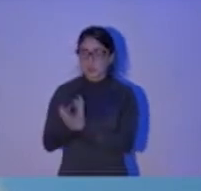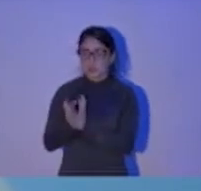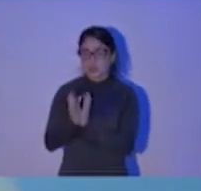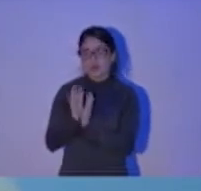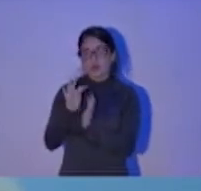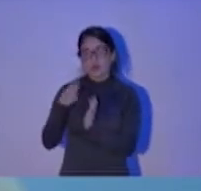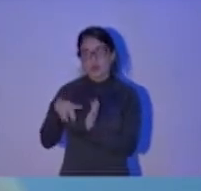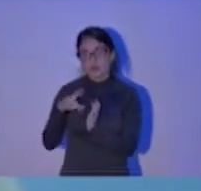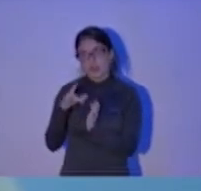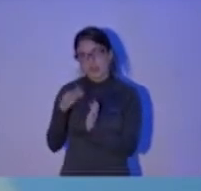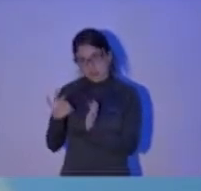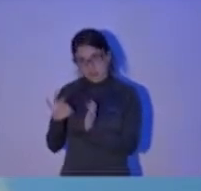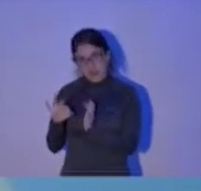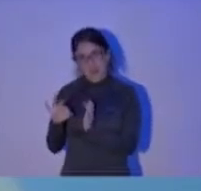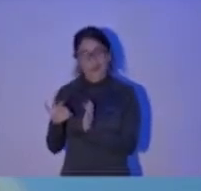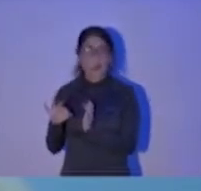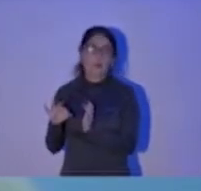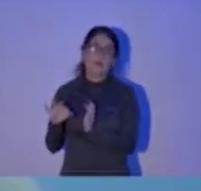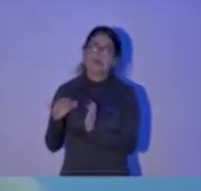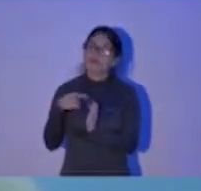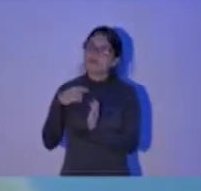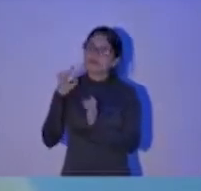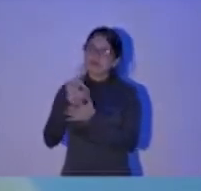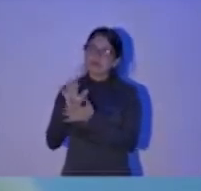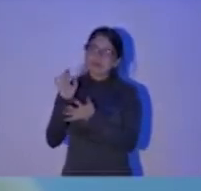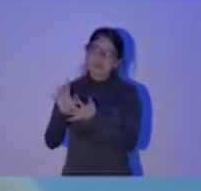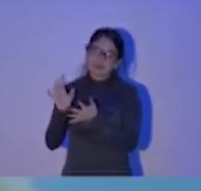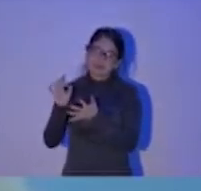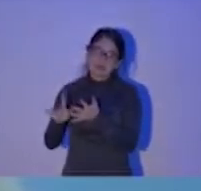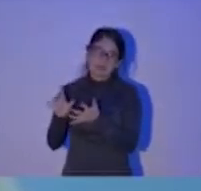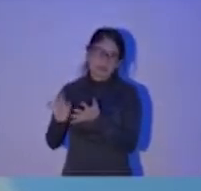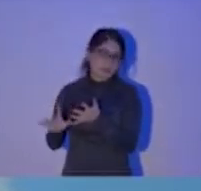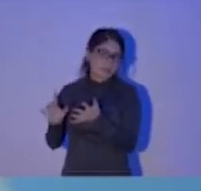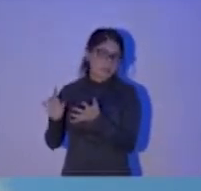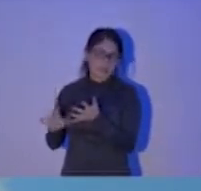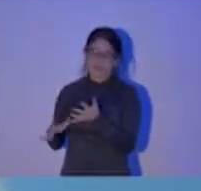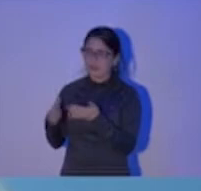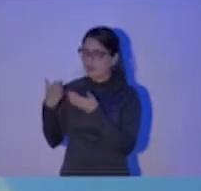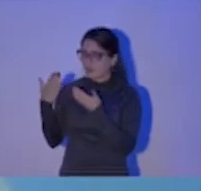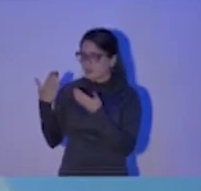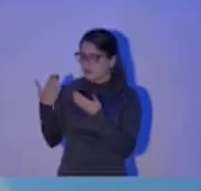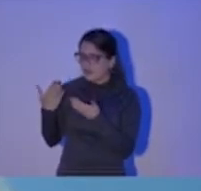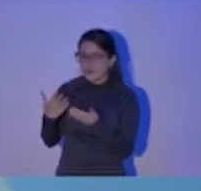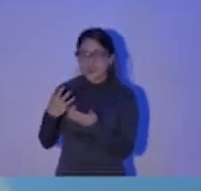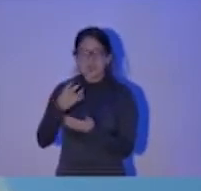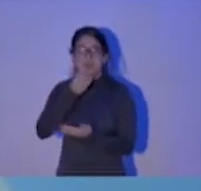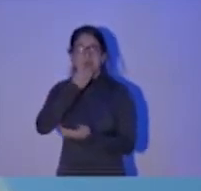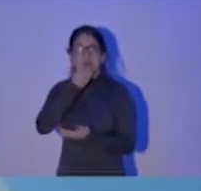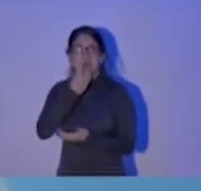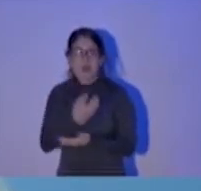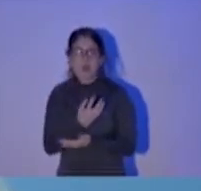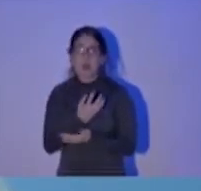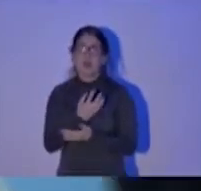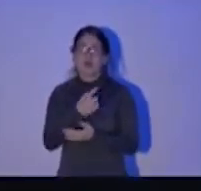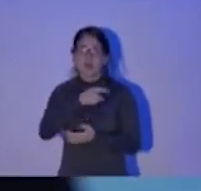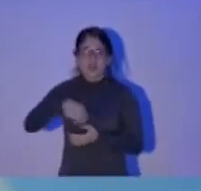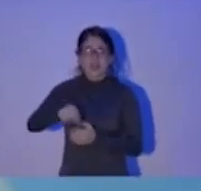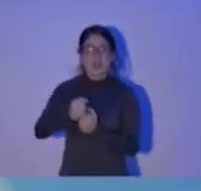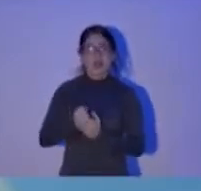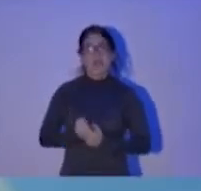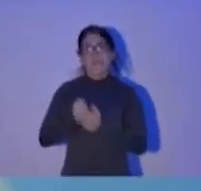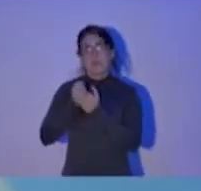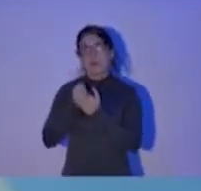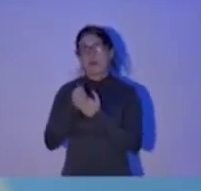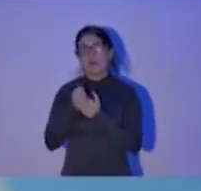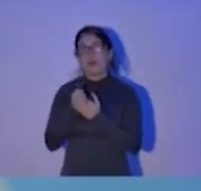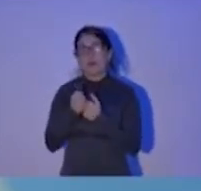Suzana, Carlinhos, sempre gentilíssimo, Liana, Flávio, você, Camila, é sempre muito bom poder contar com esse apoio